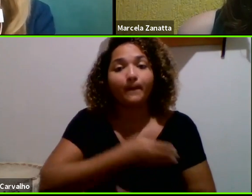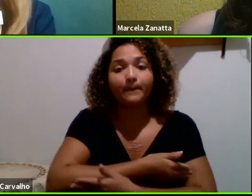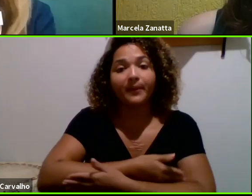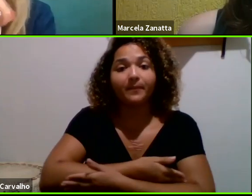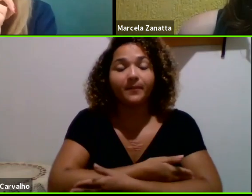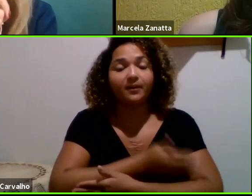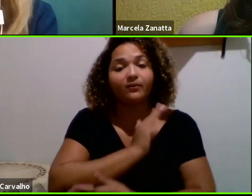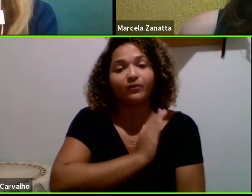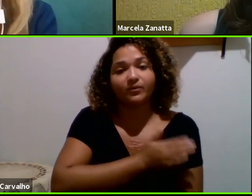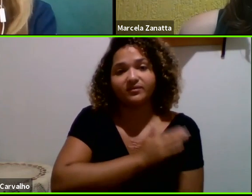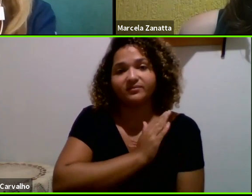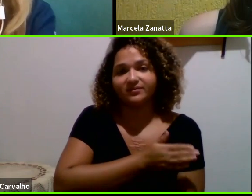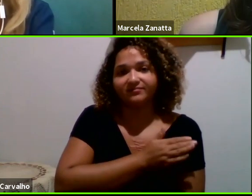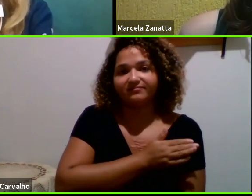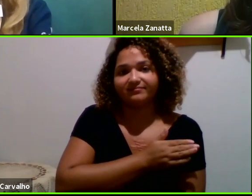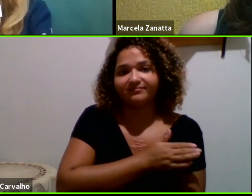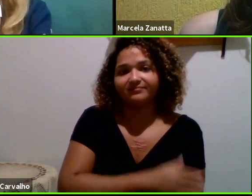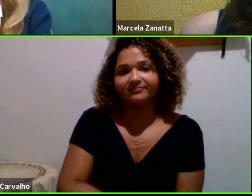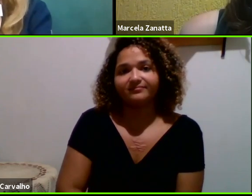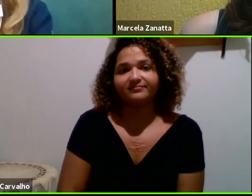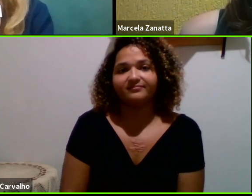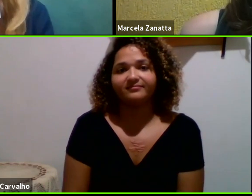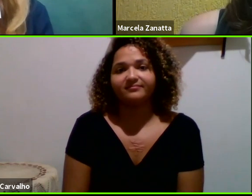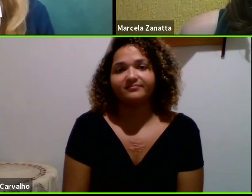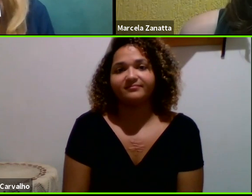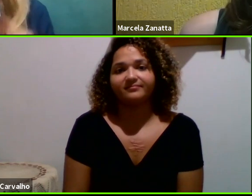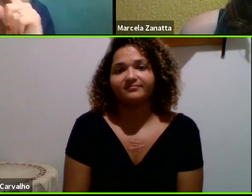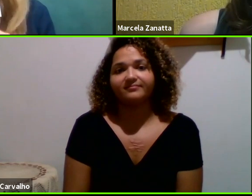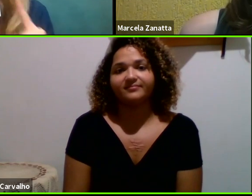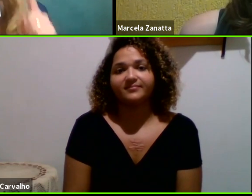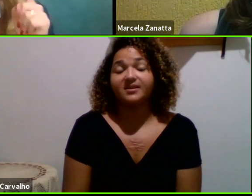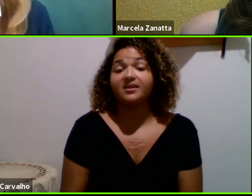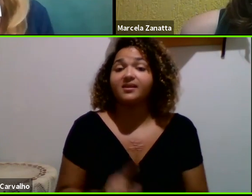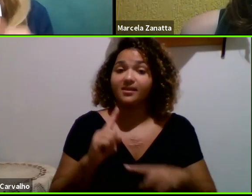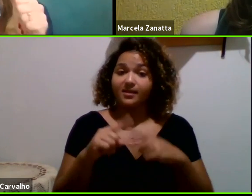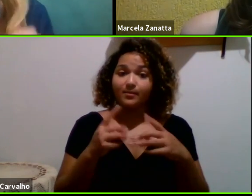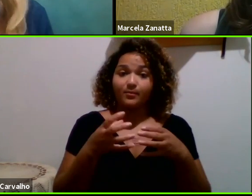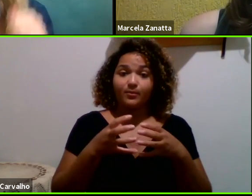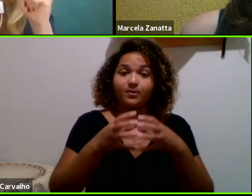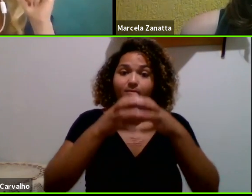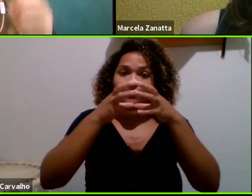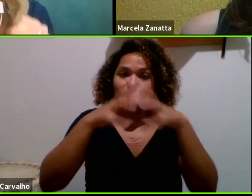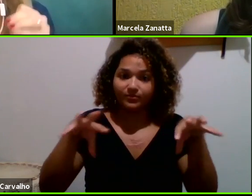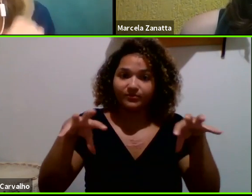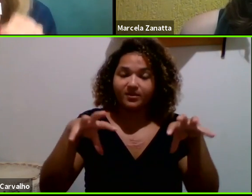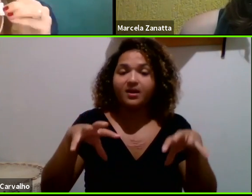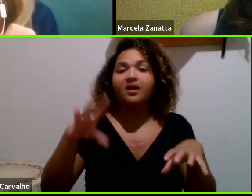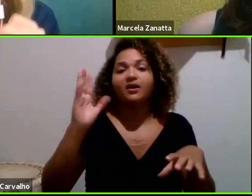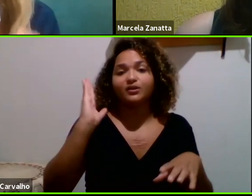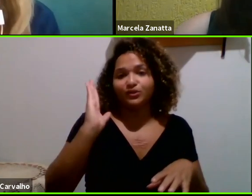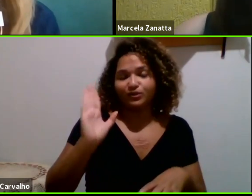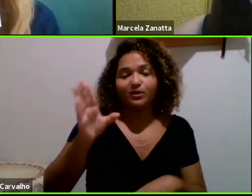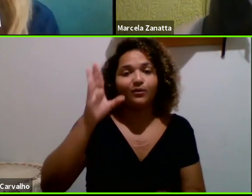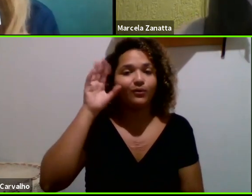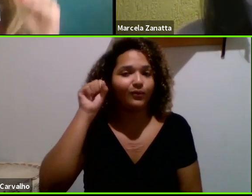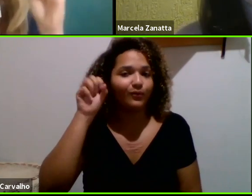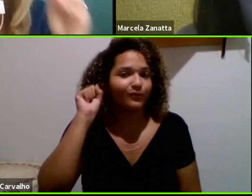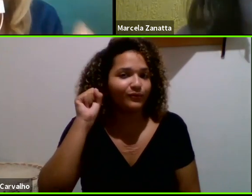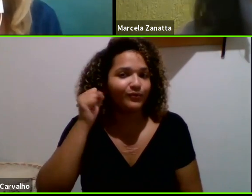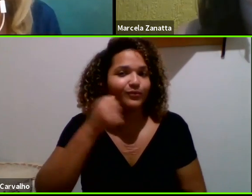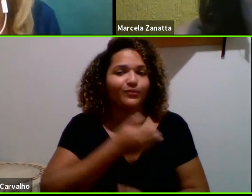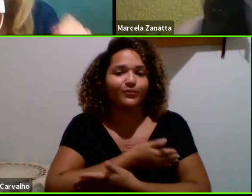ela auscultou imediatamente após a miniotomia. E é uma boa prática. Toda vez que a bolsa